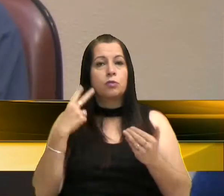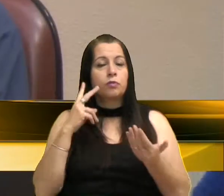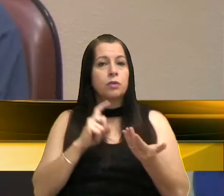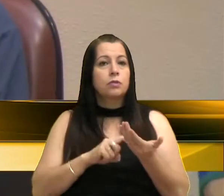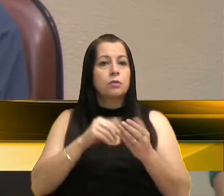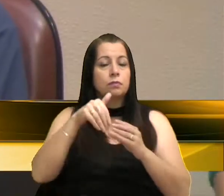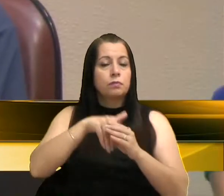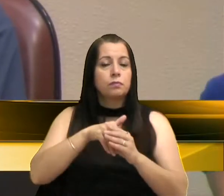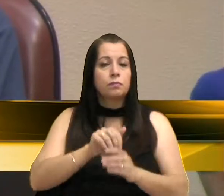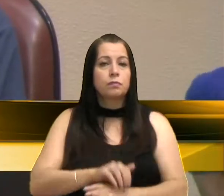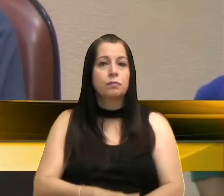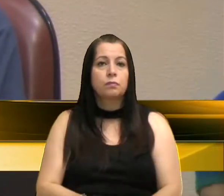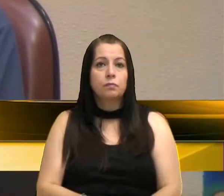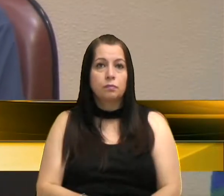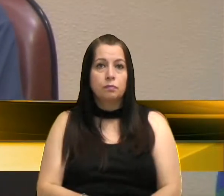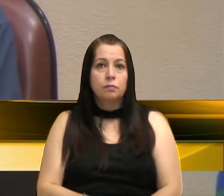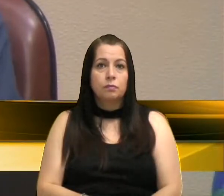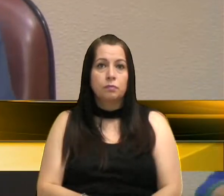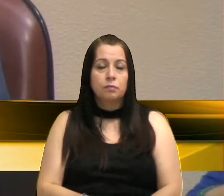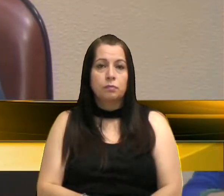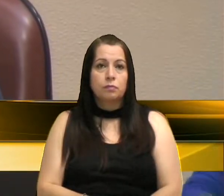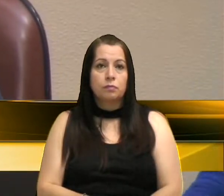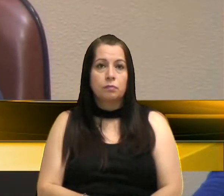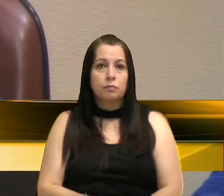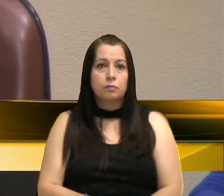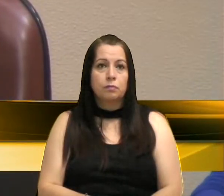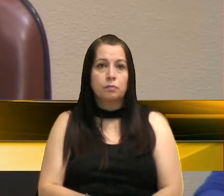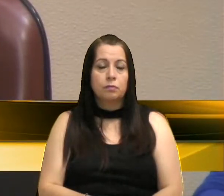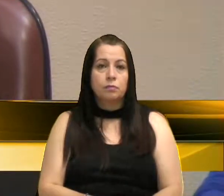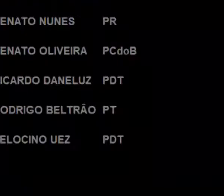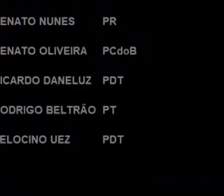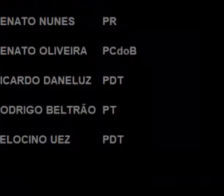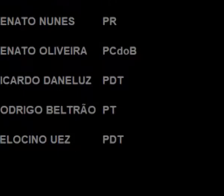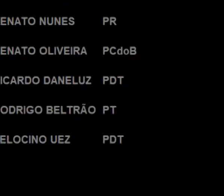Solicito aos vereadores que registrem seus votos.